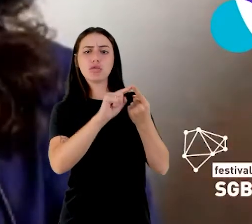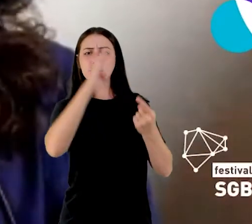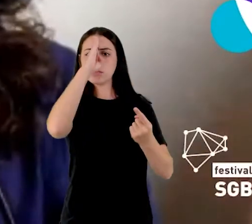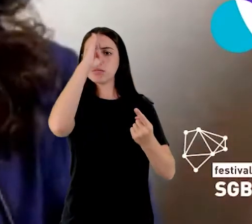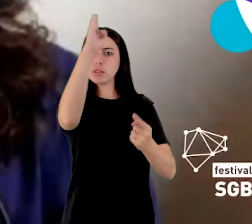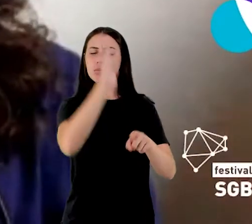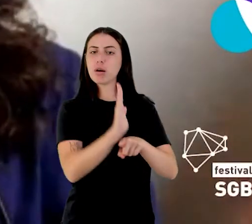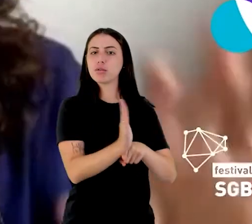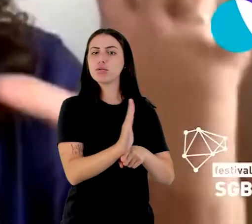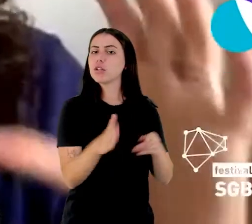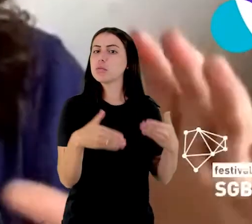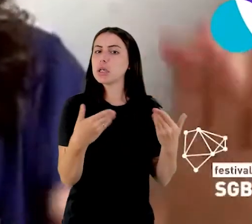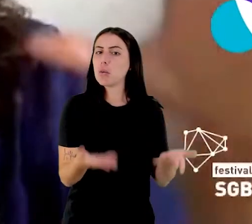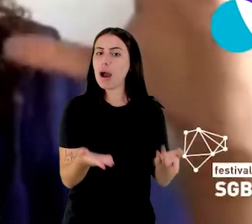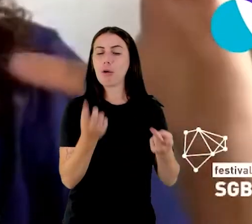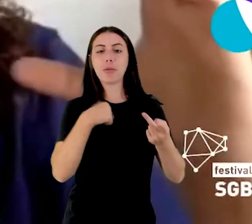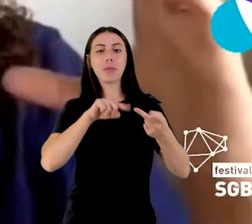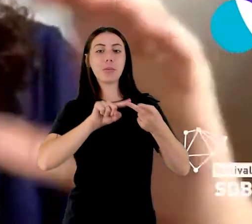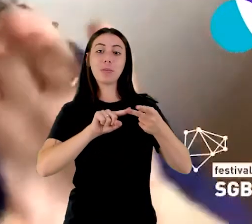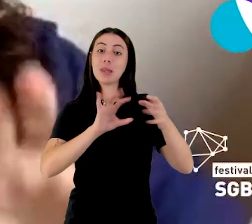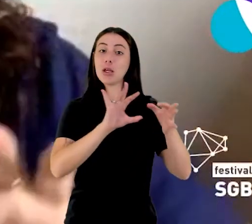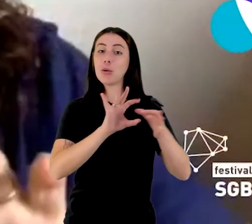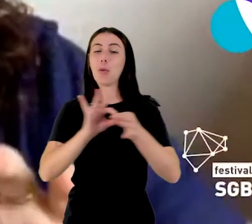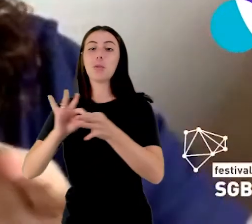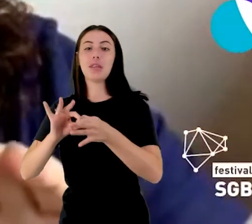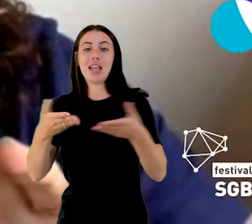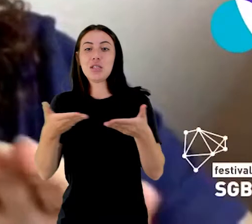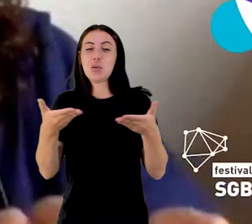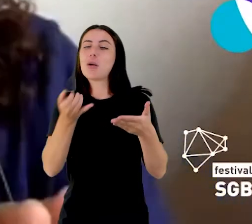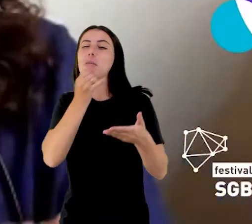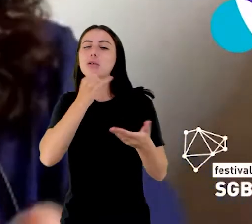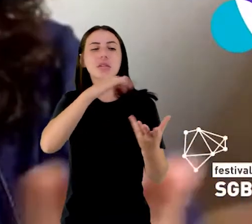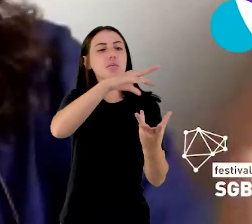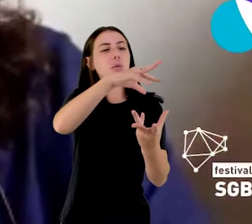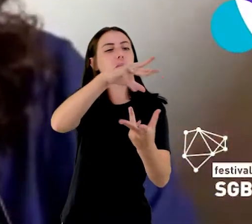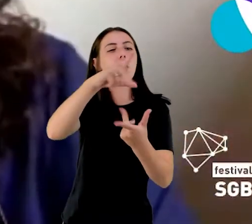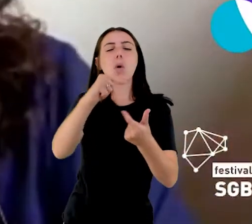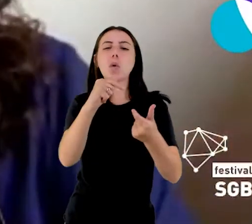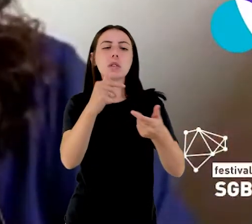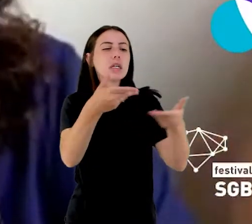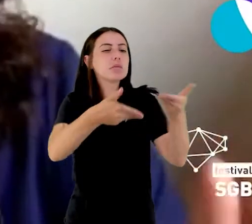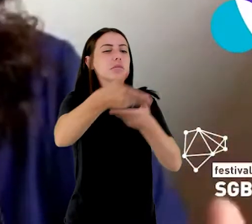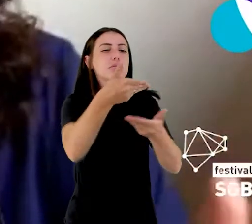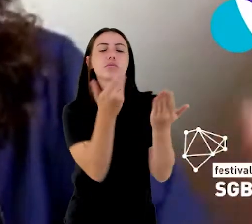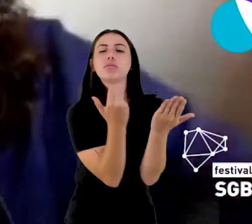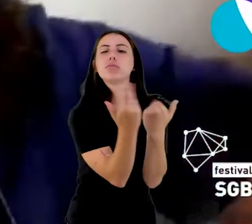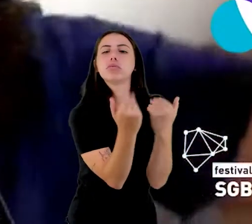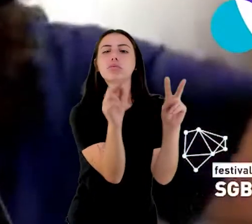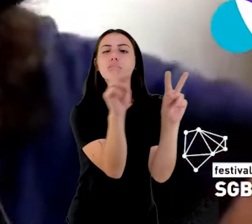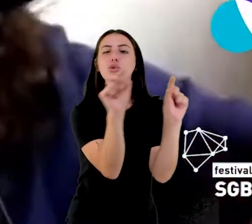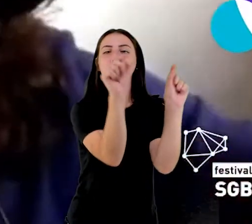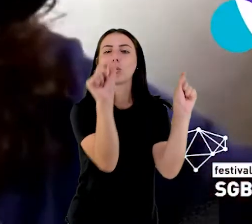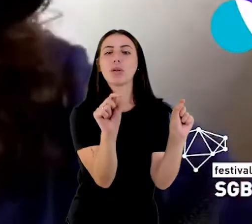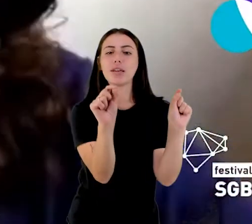essa campanha, você começa a perceber o seguinte: quais são a vocação natural do filme, como é